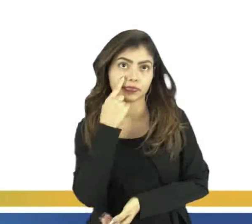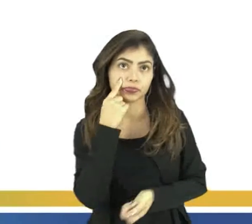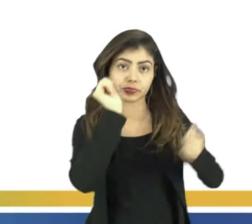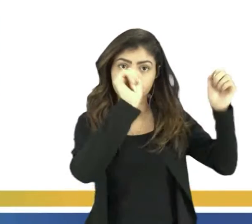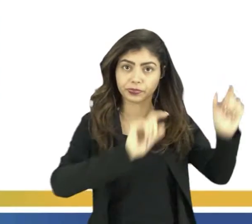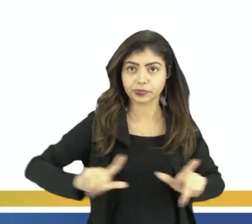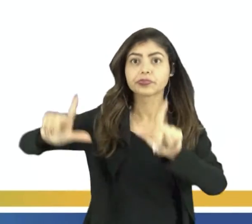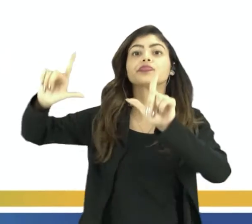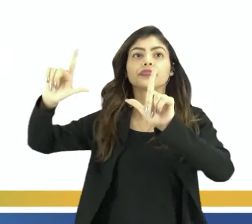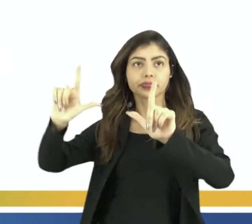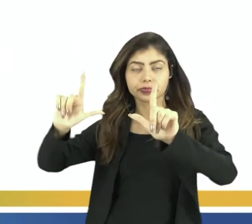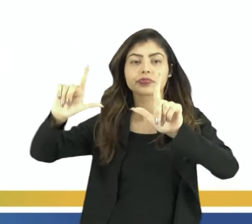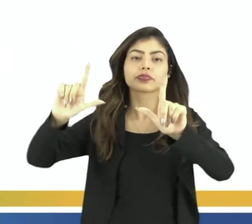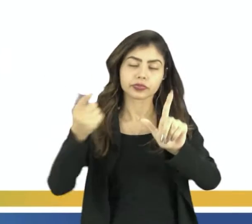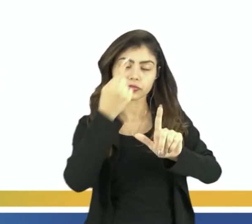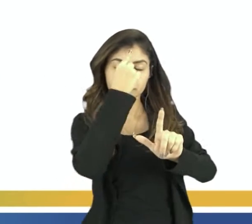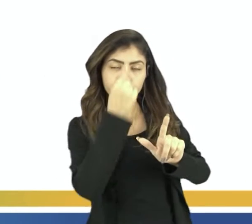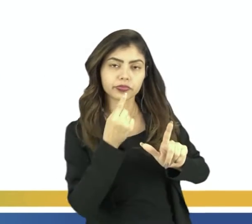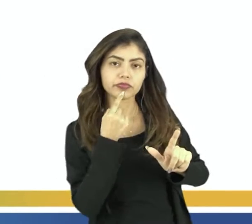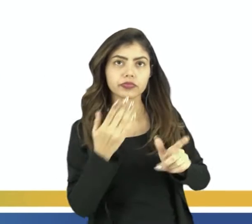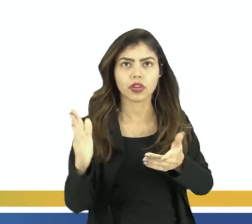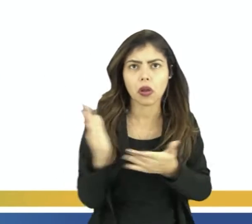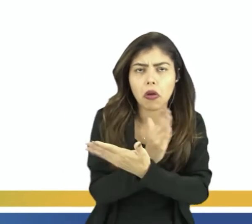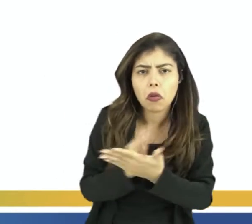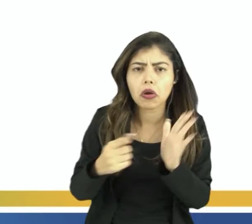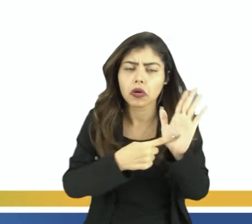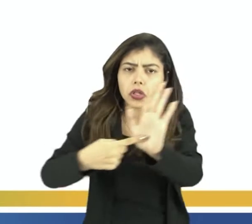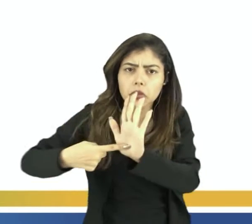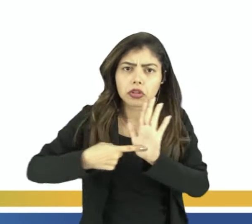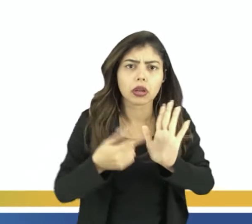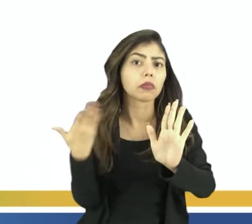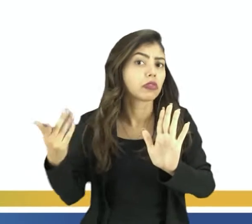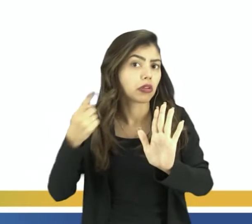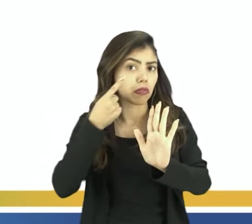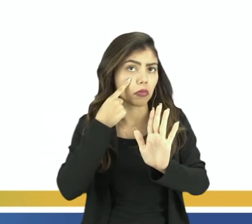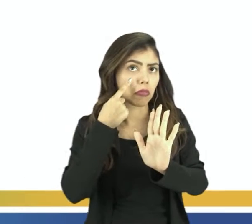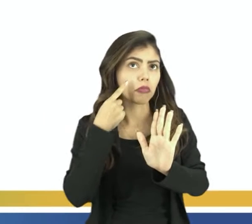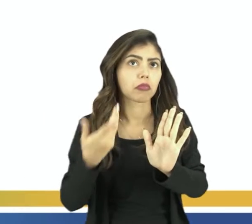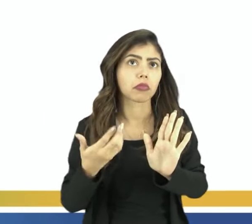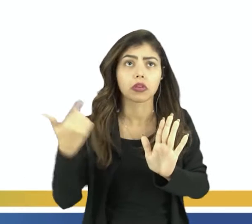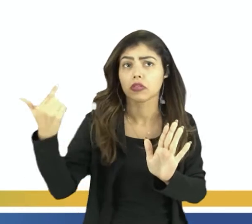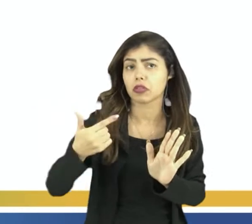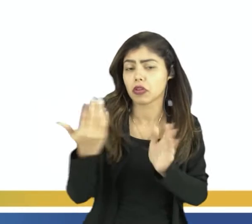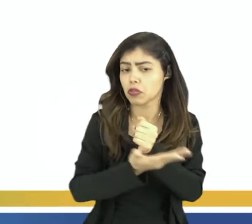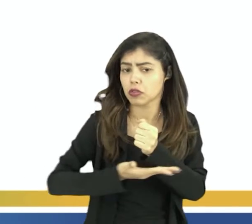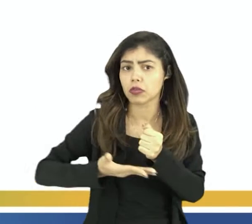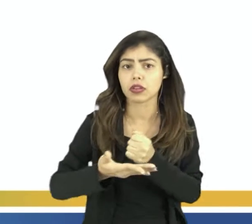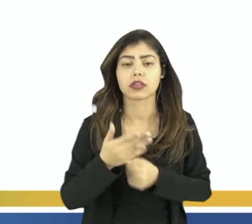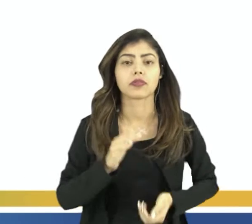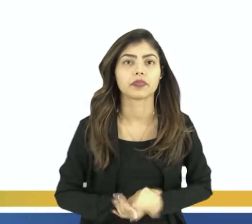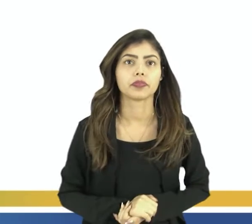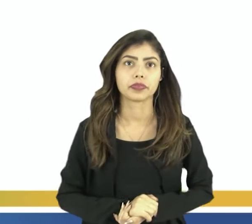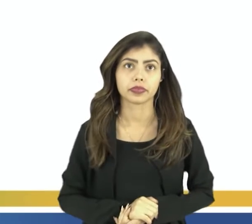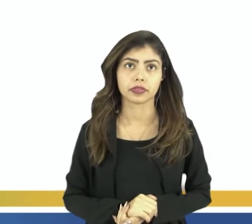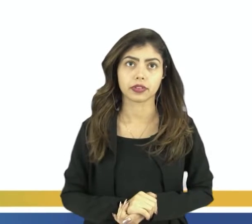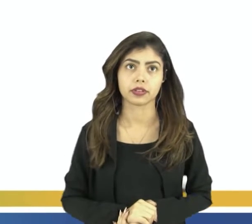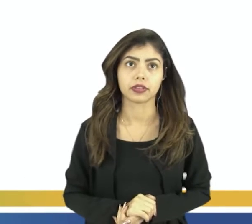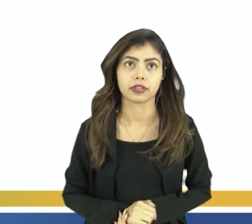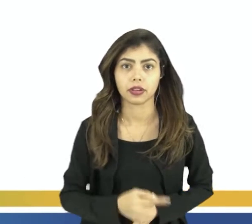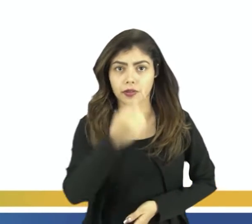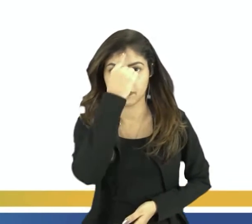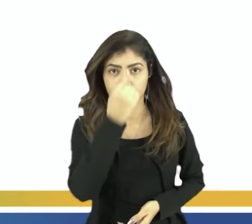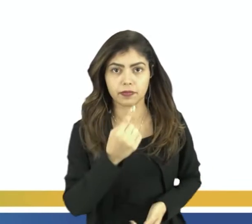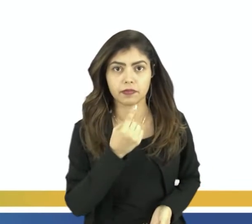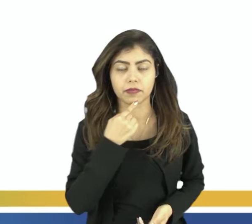Nós vamos ver aqui, as figuras, algumas demonstradas, de prismas segundo suas bases. Nós temos aqui